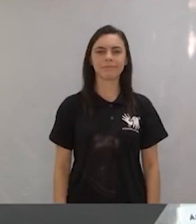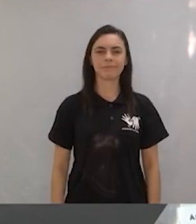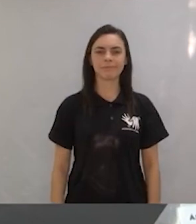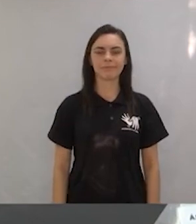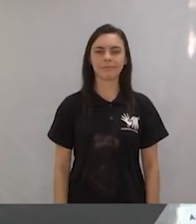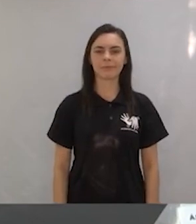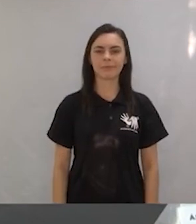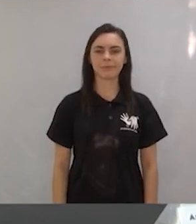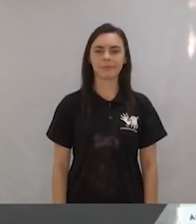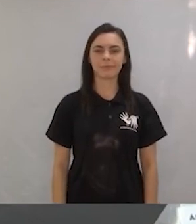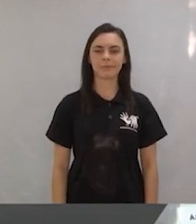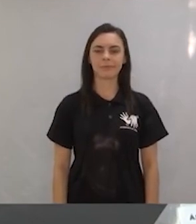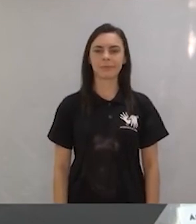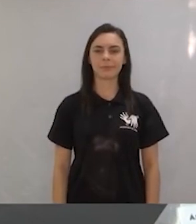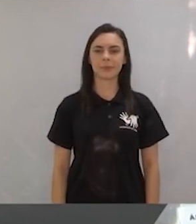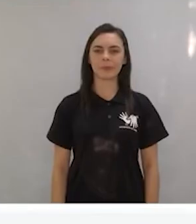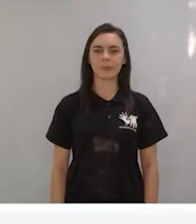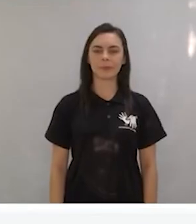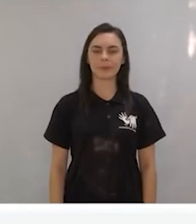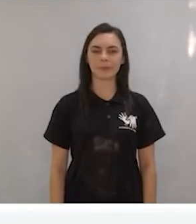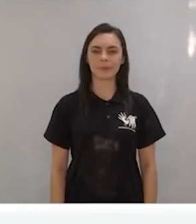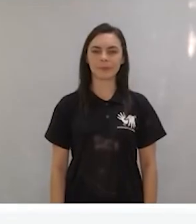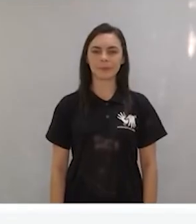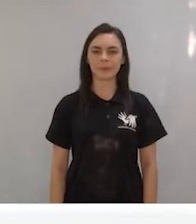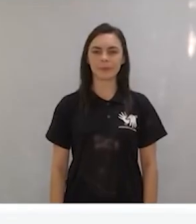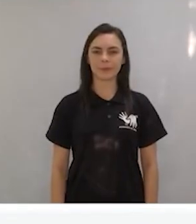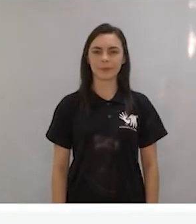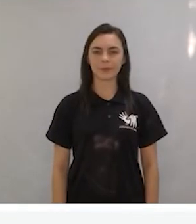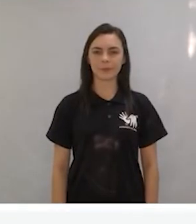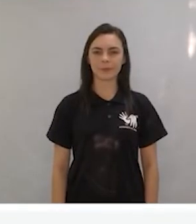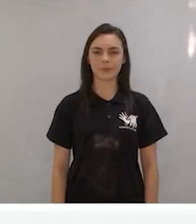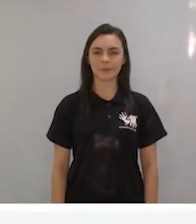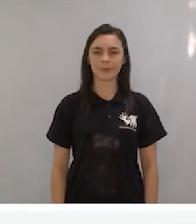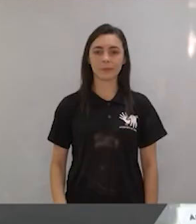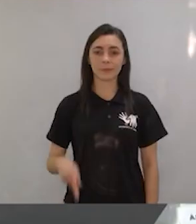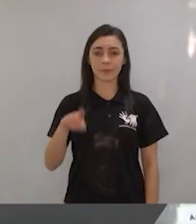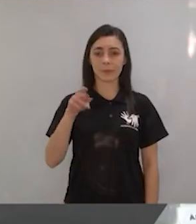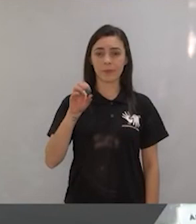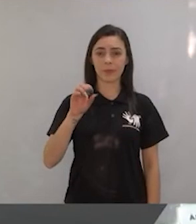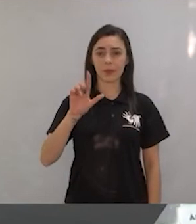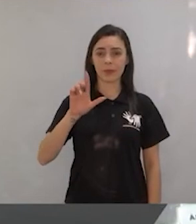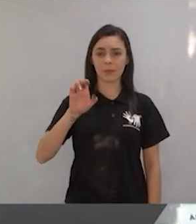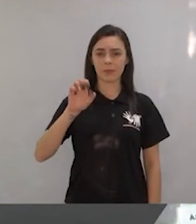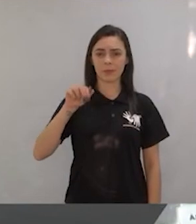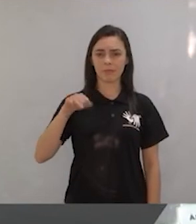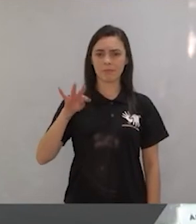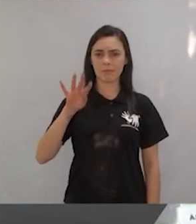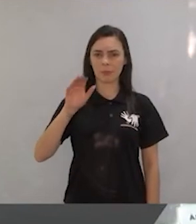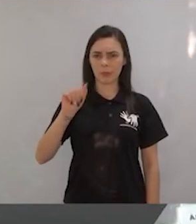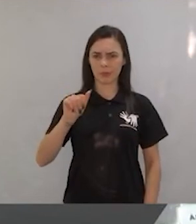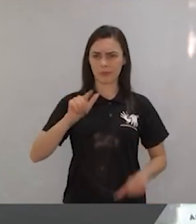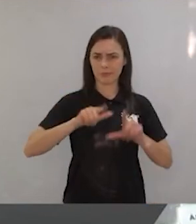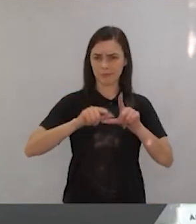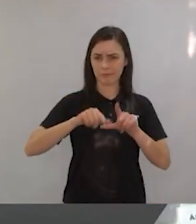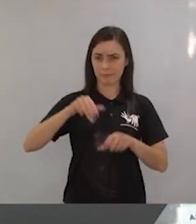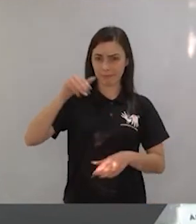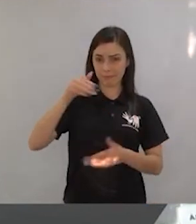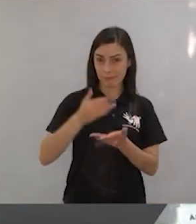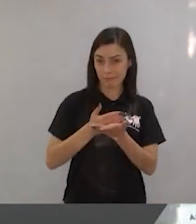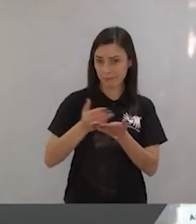Marinha. lenta. Começa com a letra